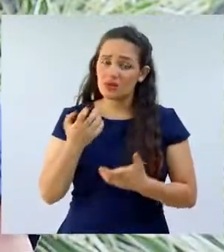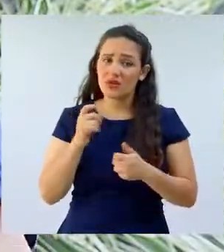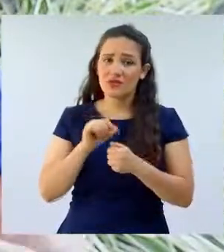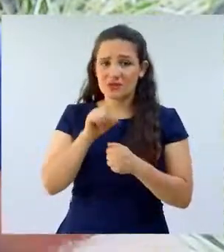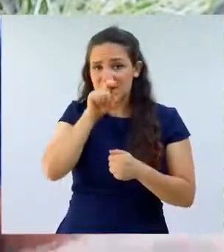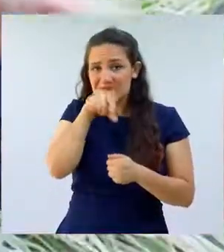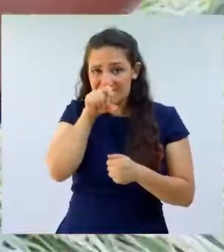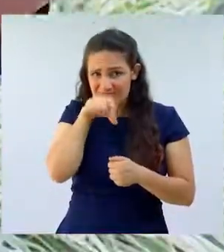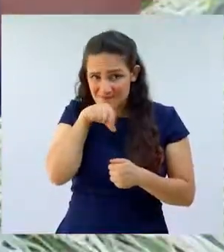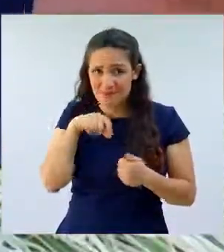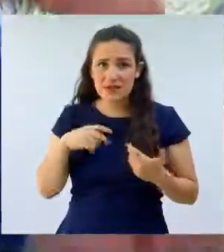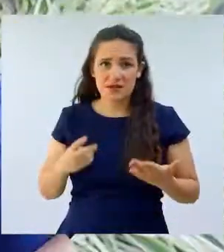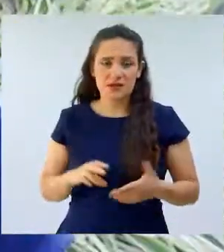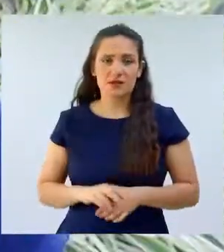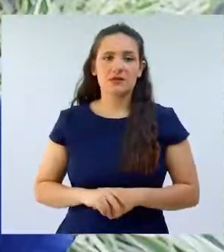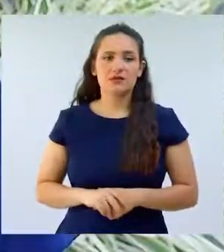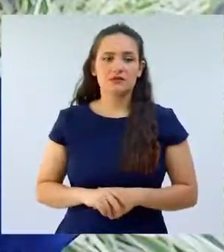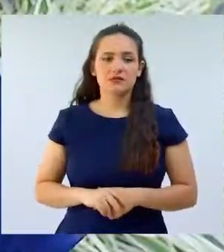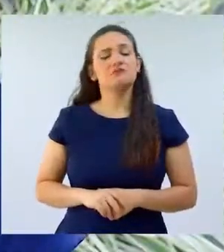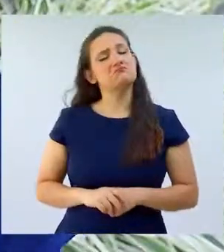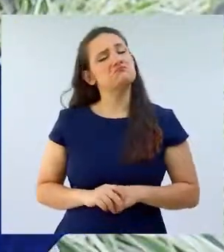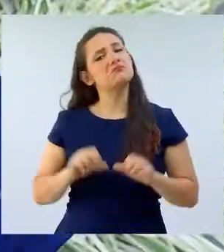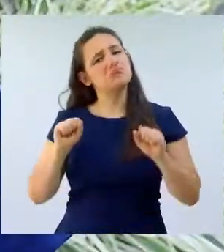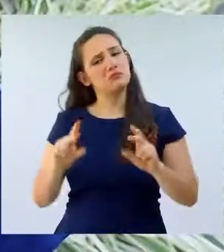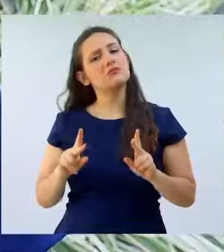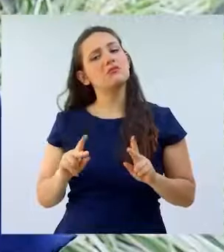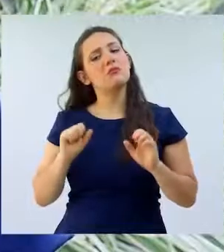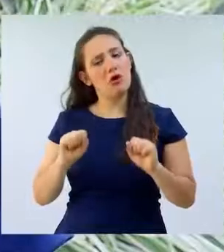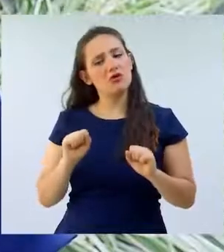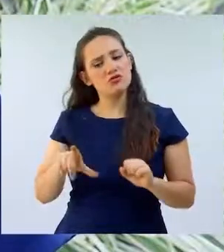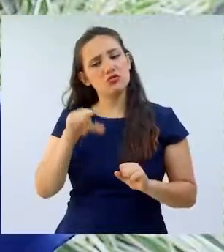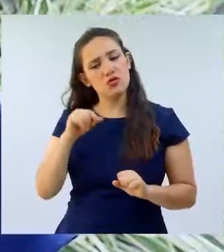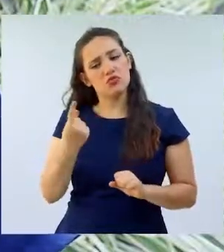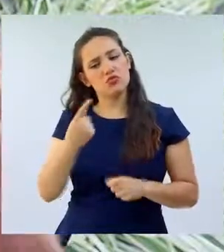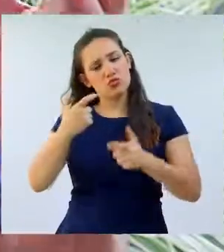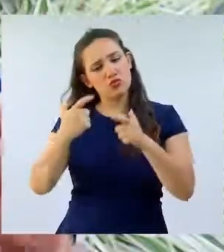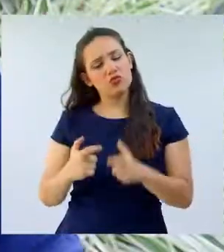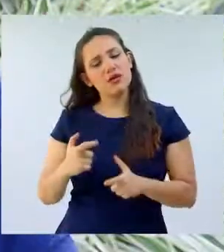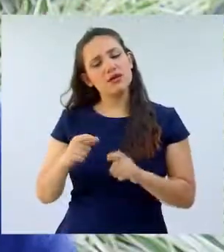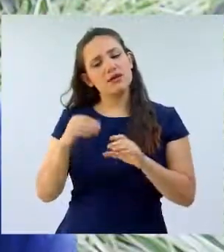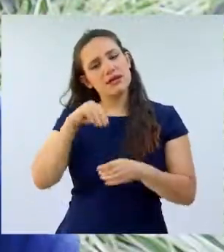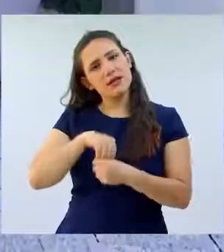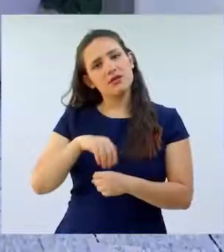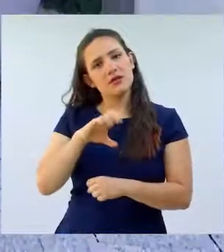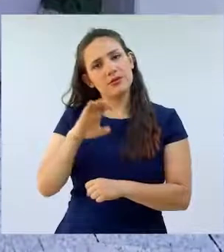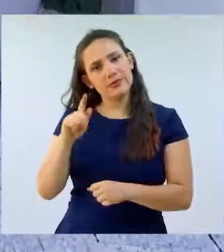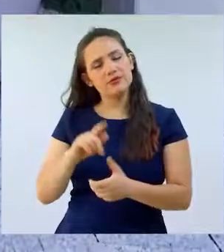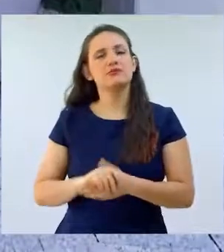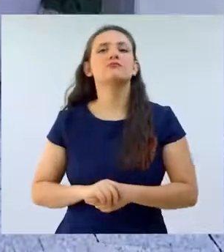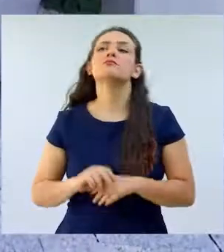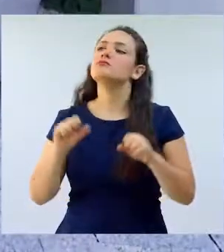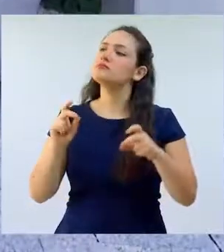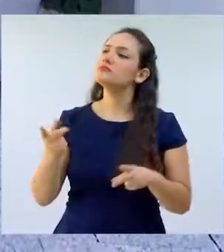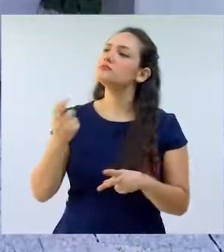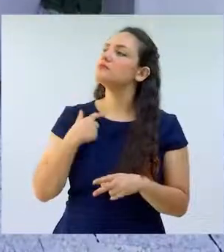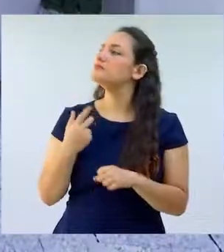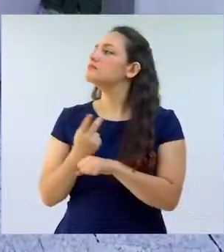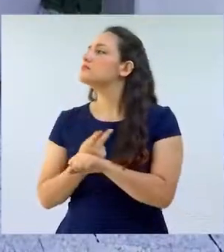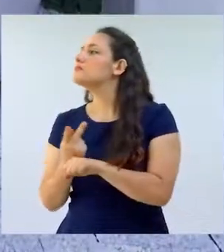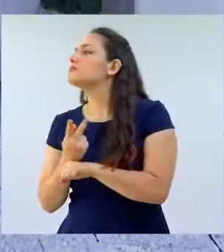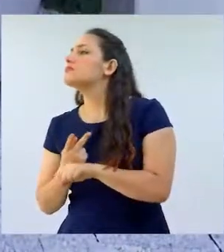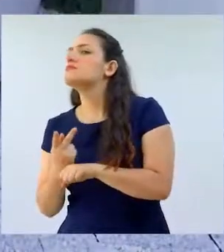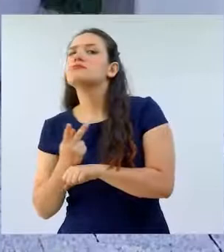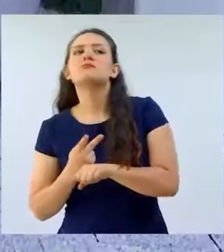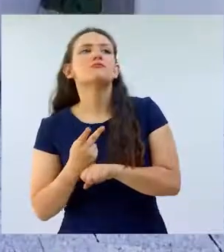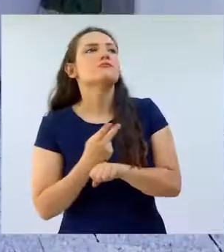ó, eu quero fazer umas araras, né? Ele falou, então você vê um local em Campo Grande que seja legal para fazer. E aí, o que eu fiz? Eu saí